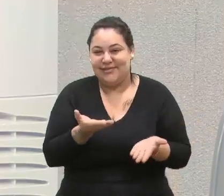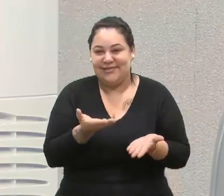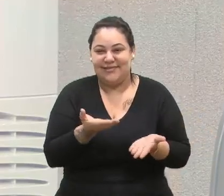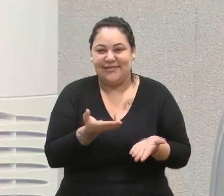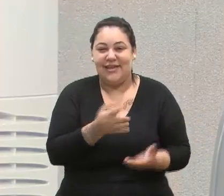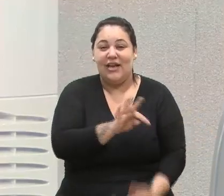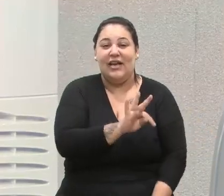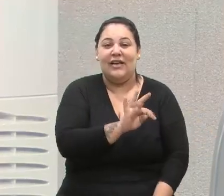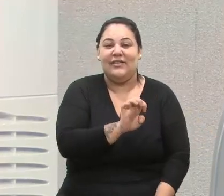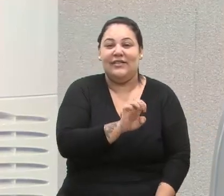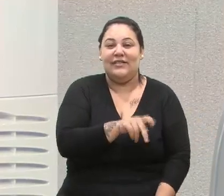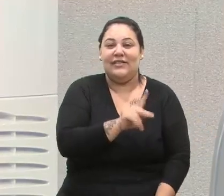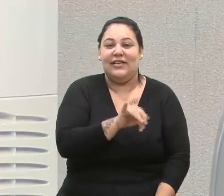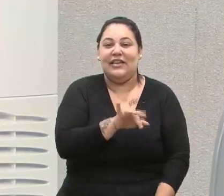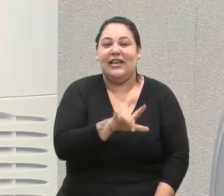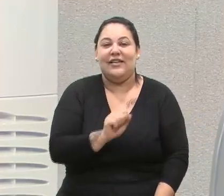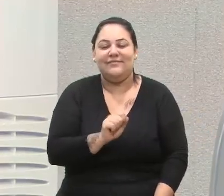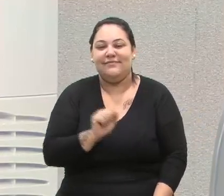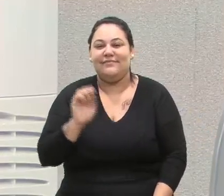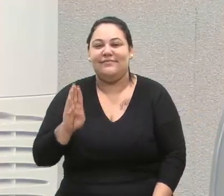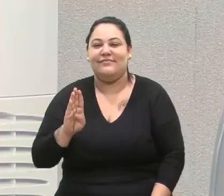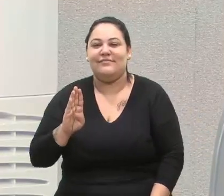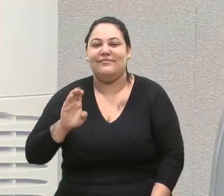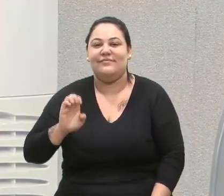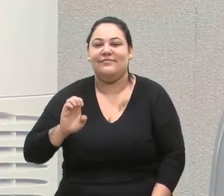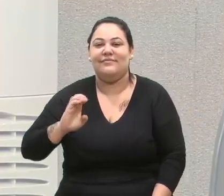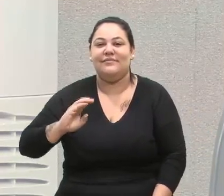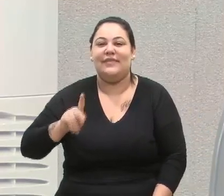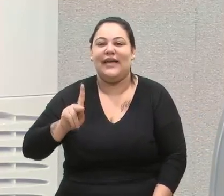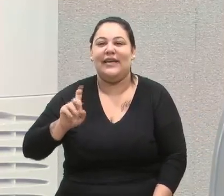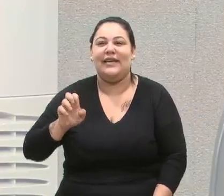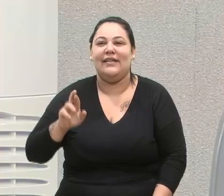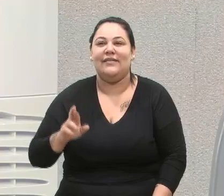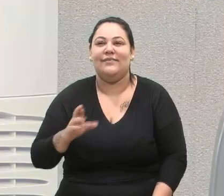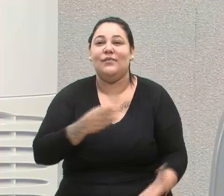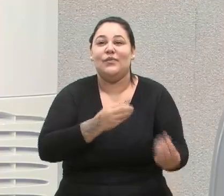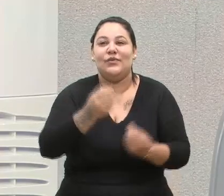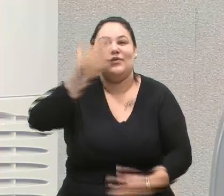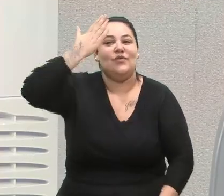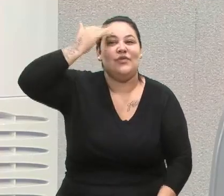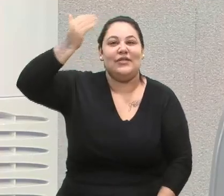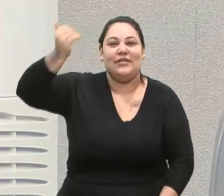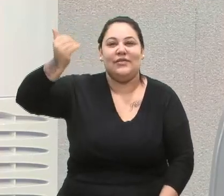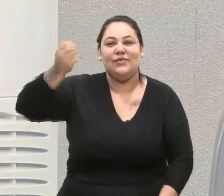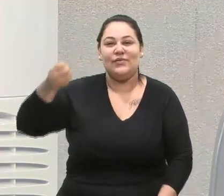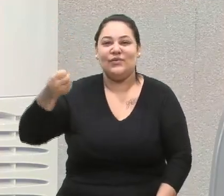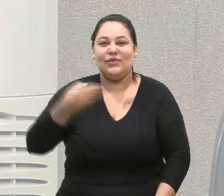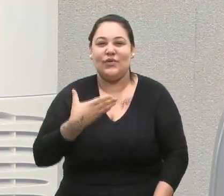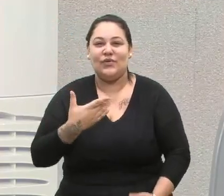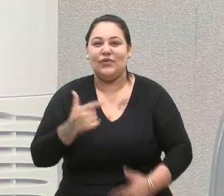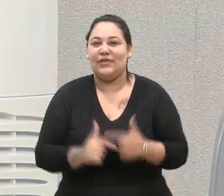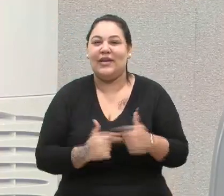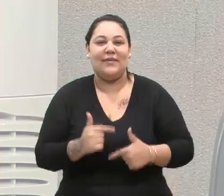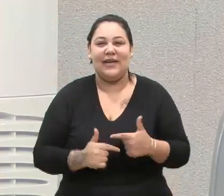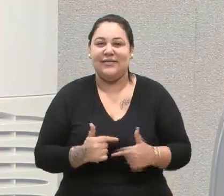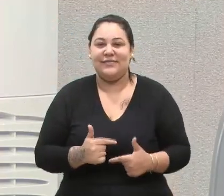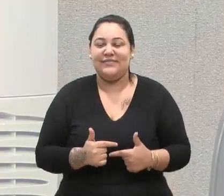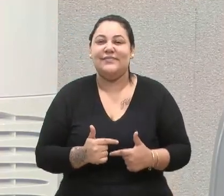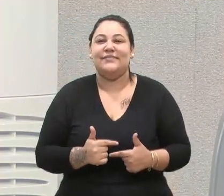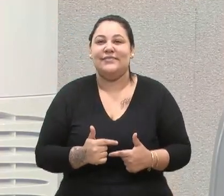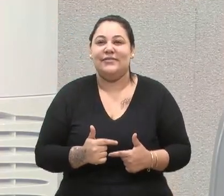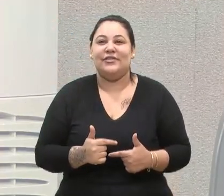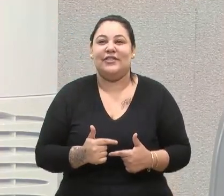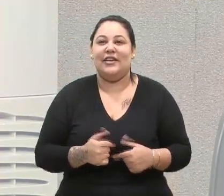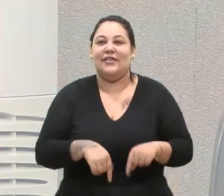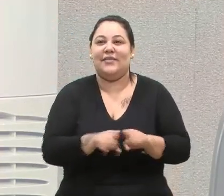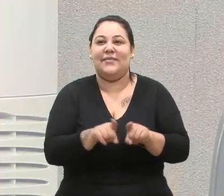e ao Becker. Desejo muito sucesso nessa nova empreitada, que as ideias venham a somar nessa Câmara de Vereadores, que a gente